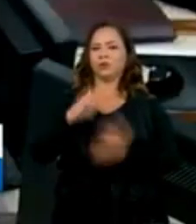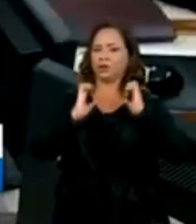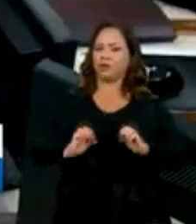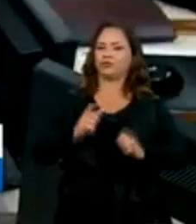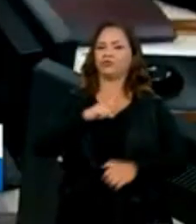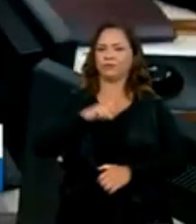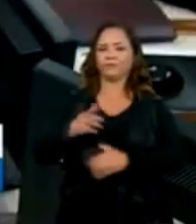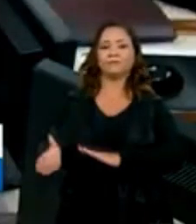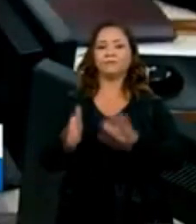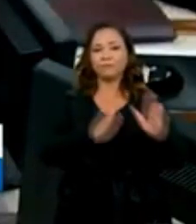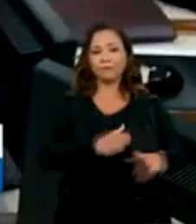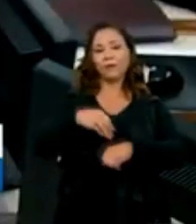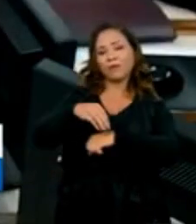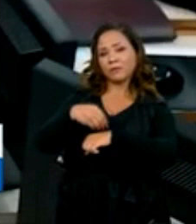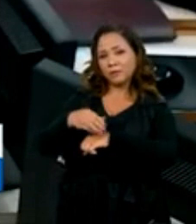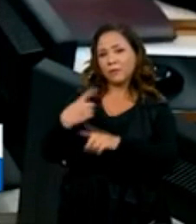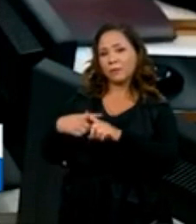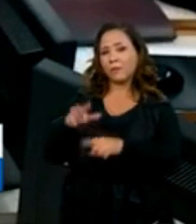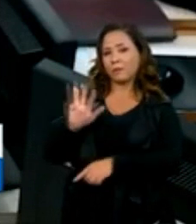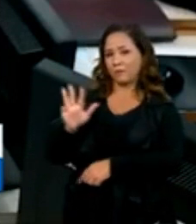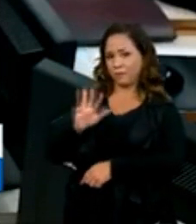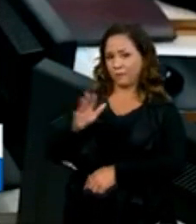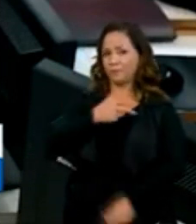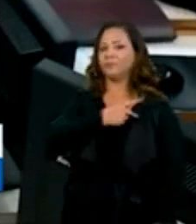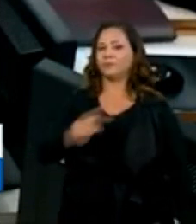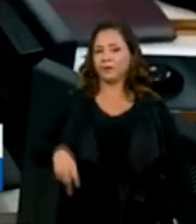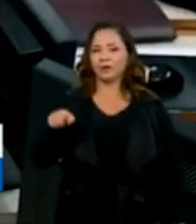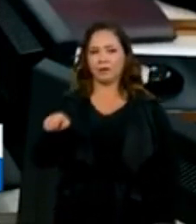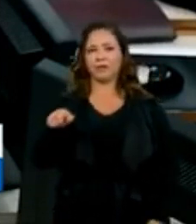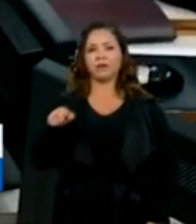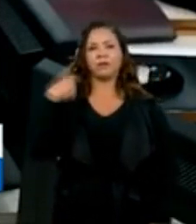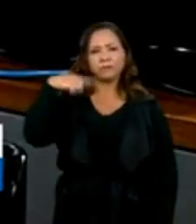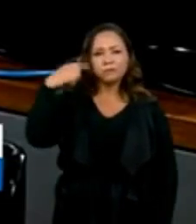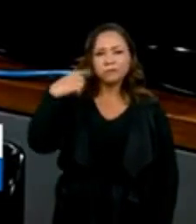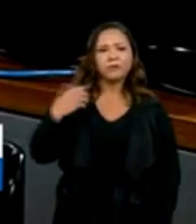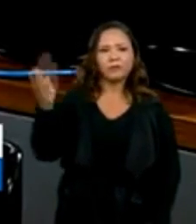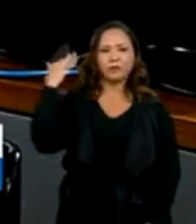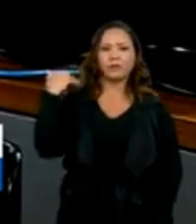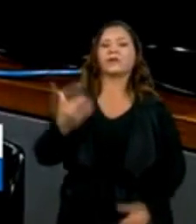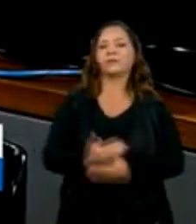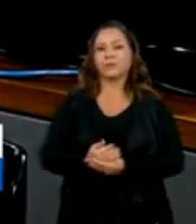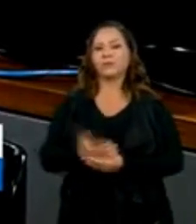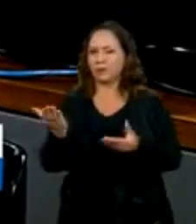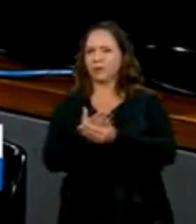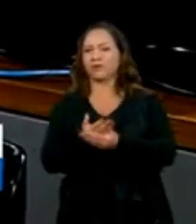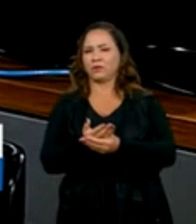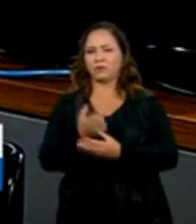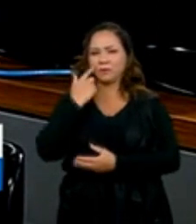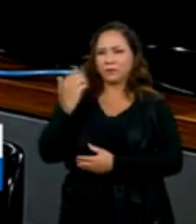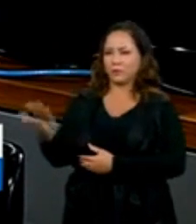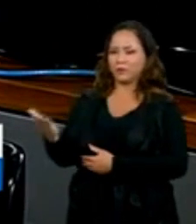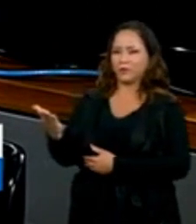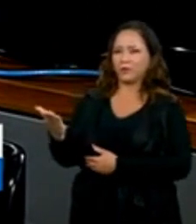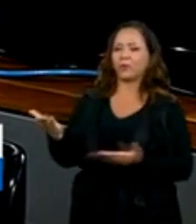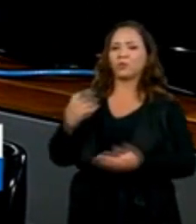leis brasileiras, causas empresariais de agentes institucionais importantes para a economia e que empregam